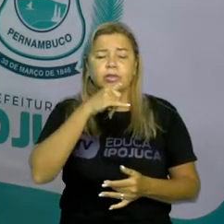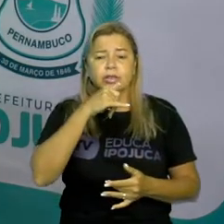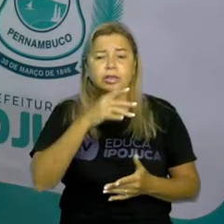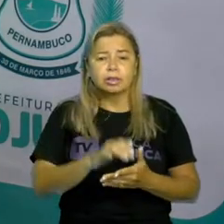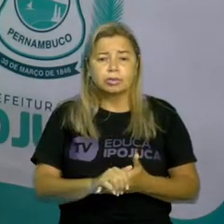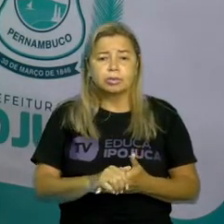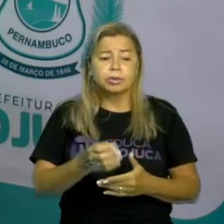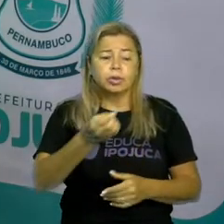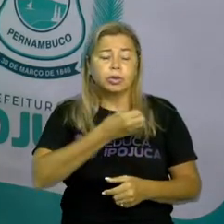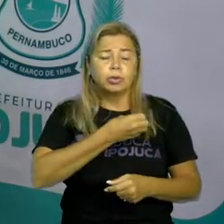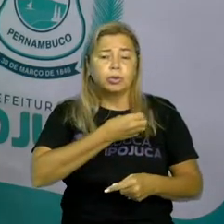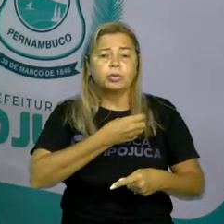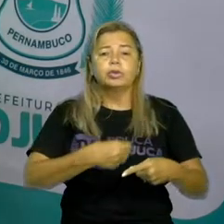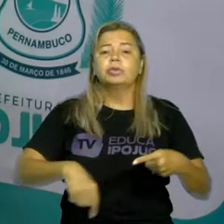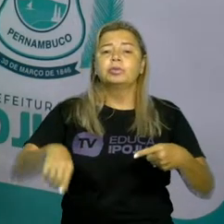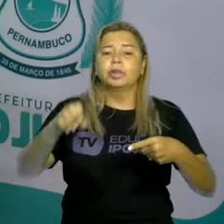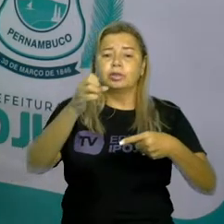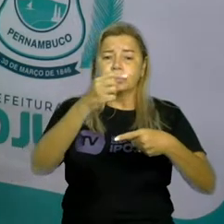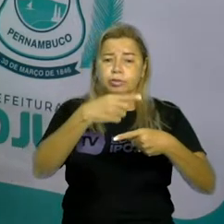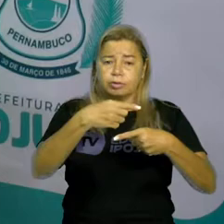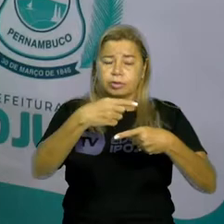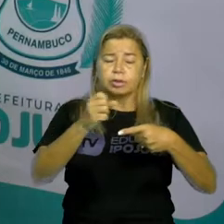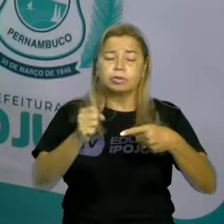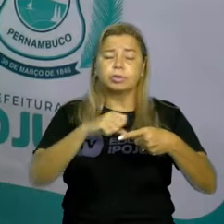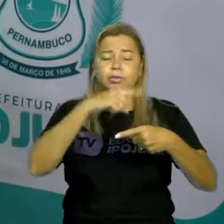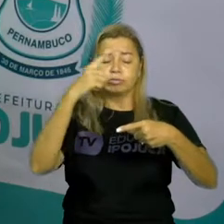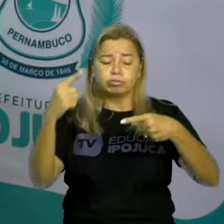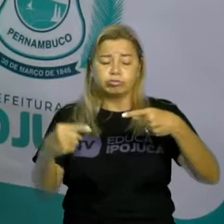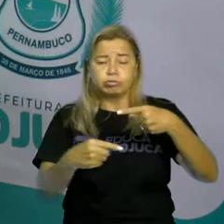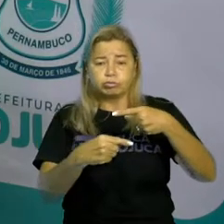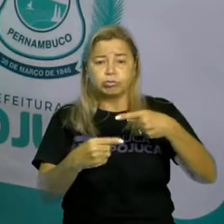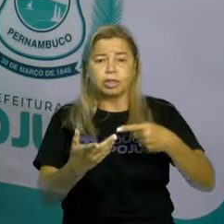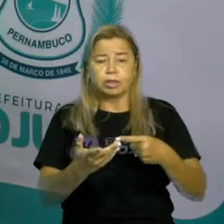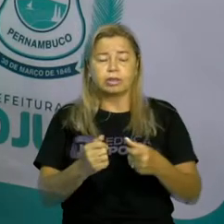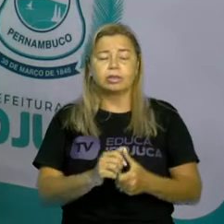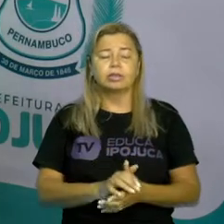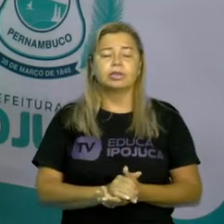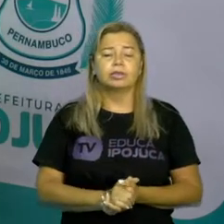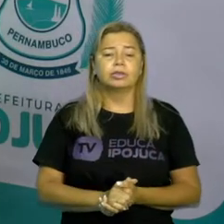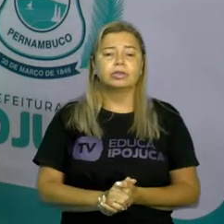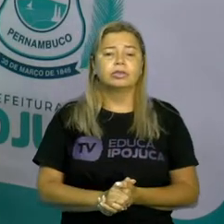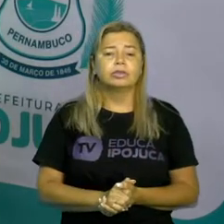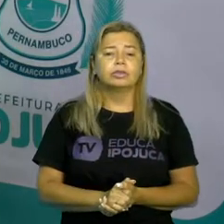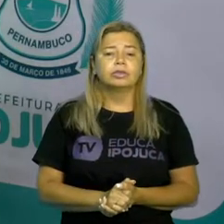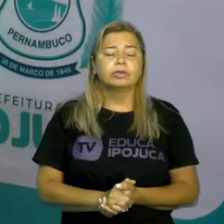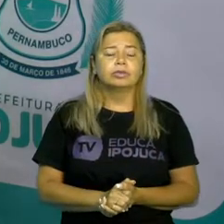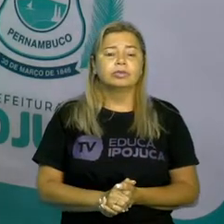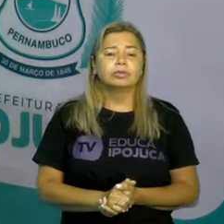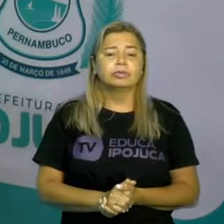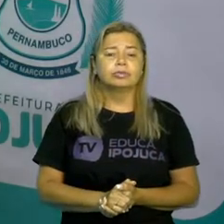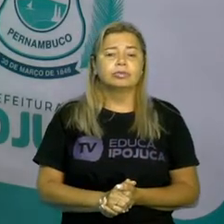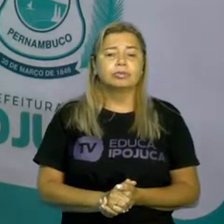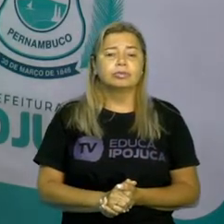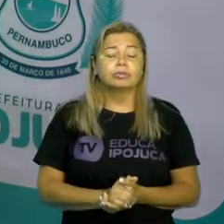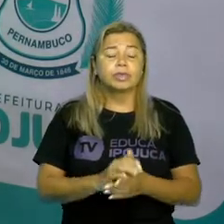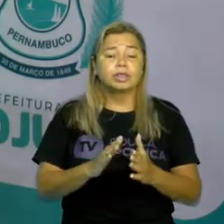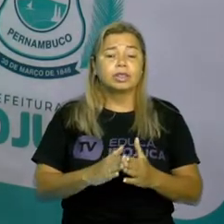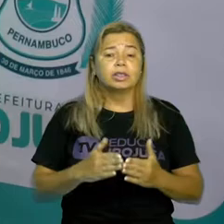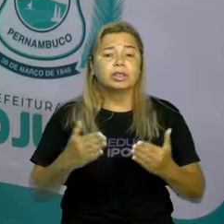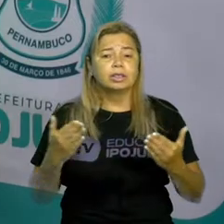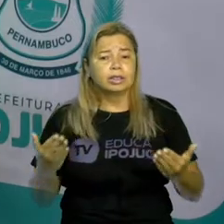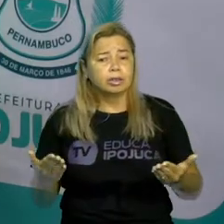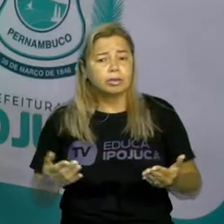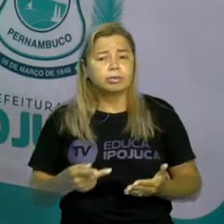o número fica em cima e outro número fica embaixo do momento em cima inteiro né e para que